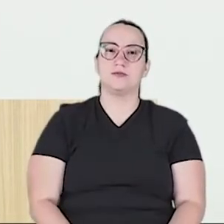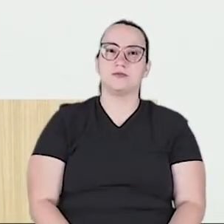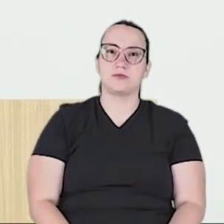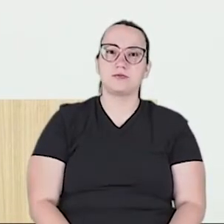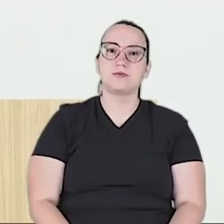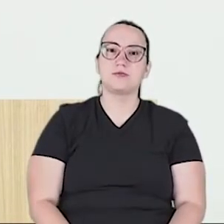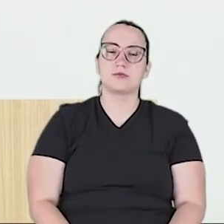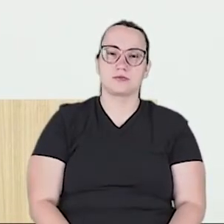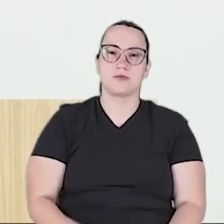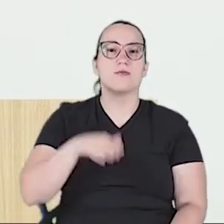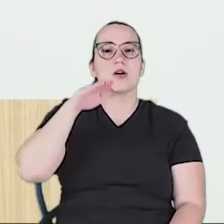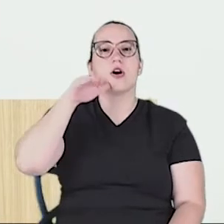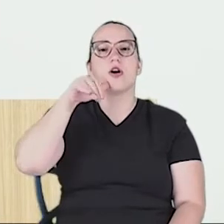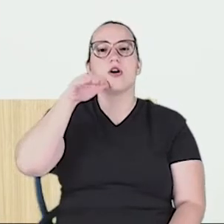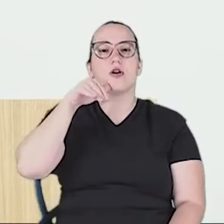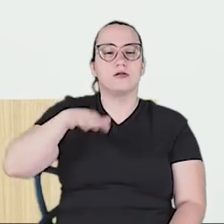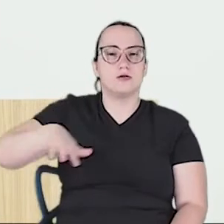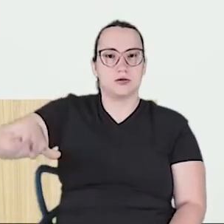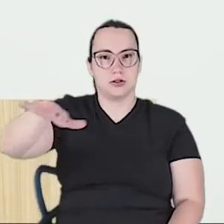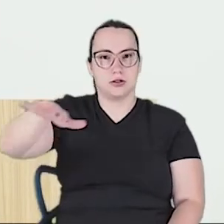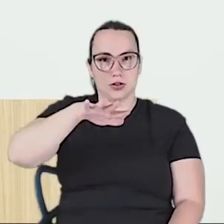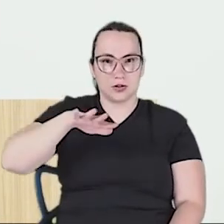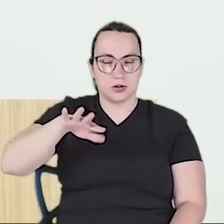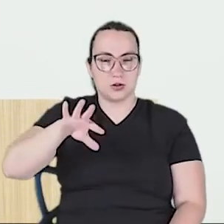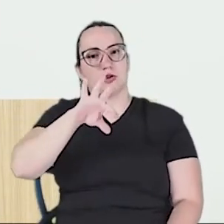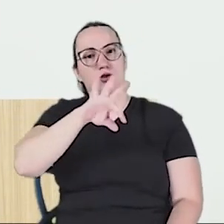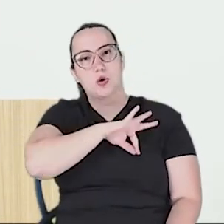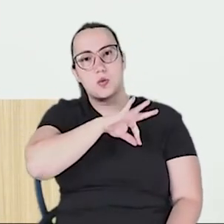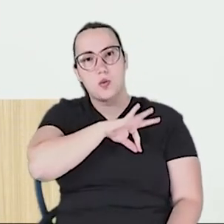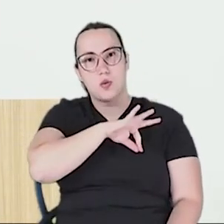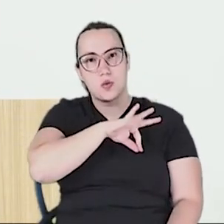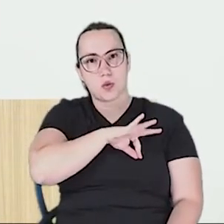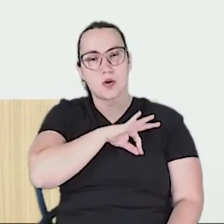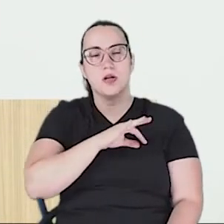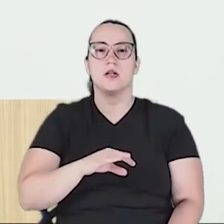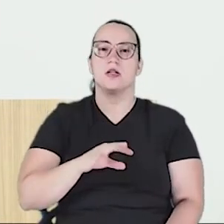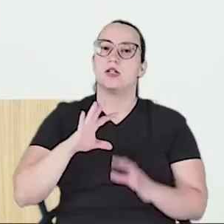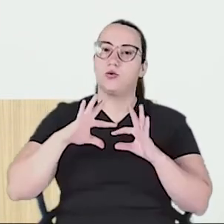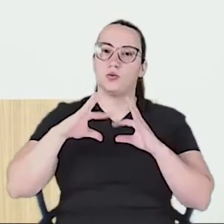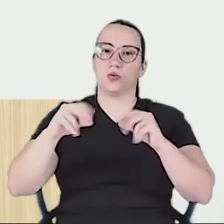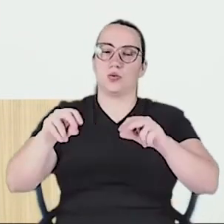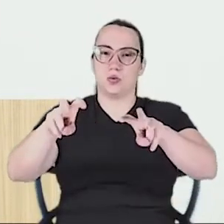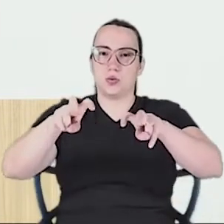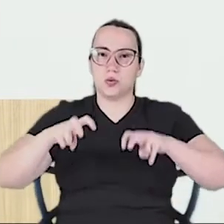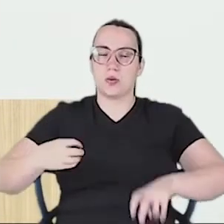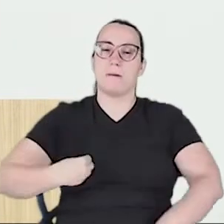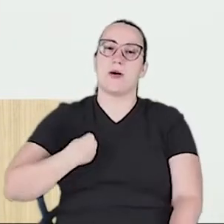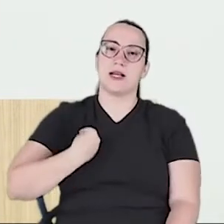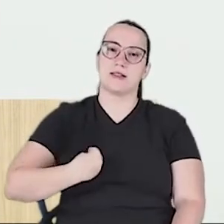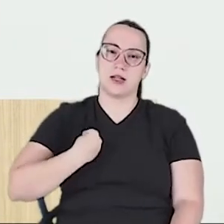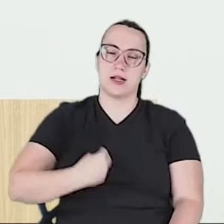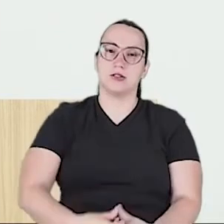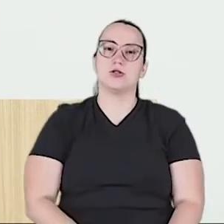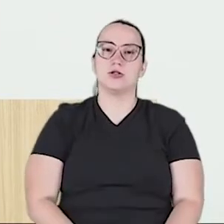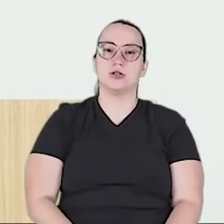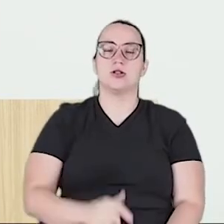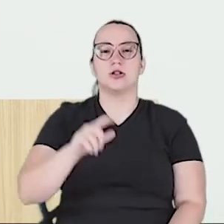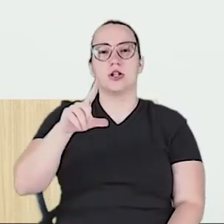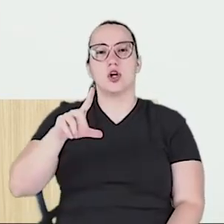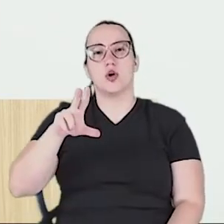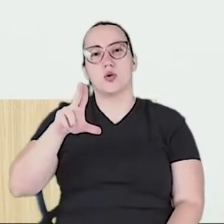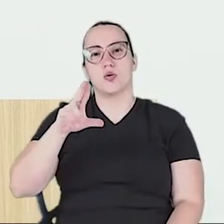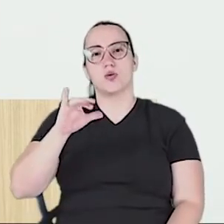serventoras desta Casa de Lei, Guarda Municipal, público aqui presente, Luciana,